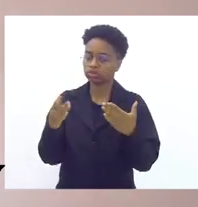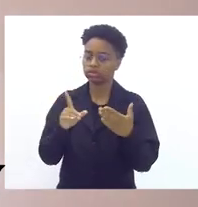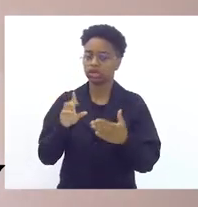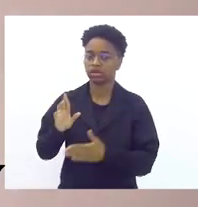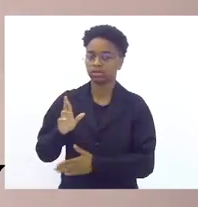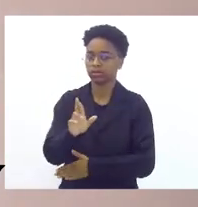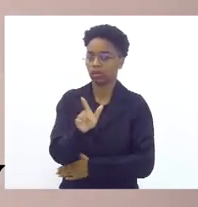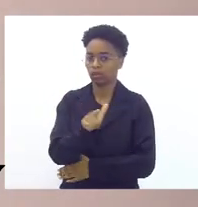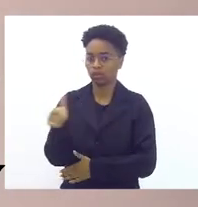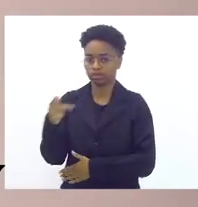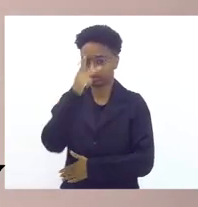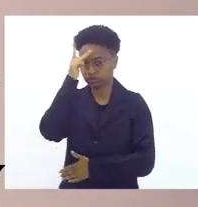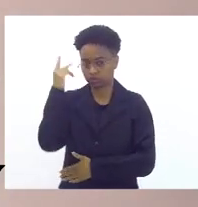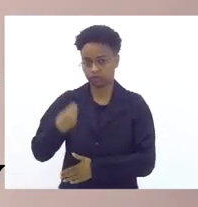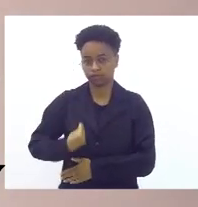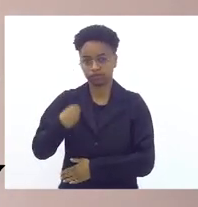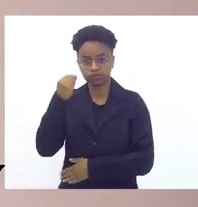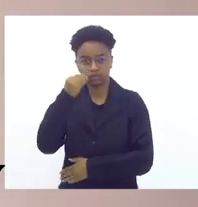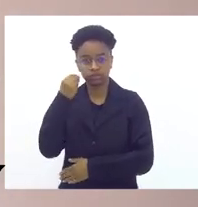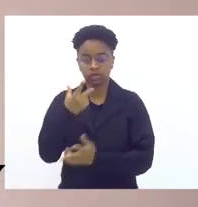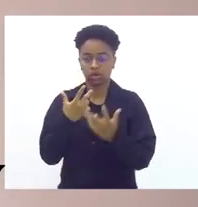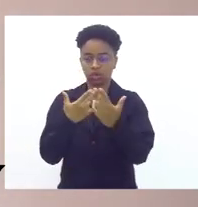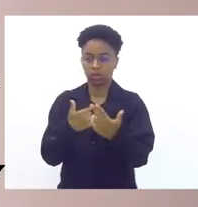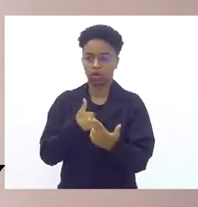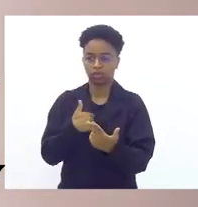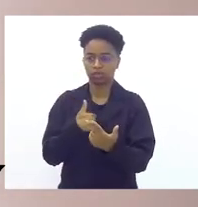outras pessoas que passou pelo que eu passei